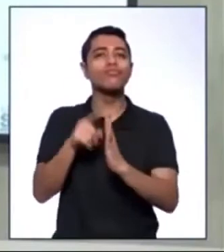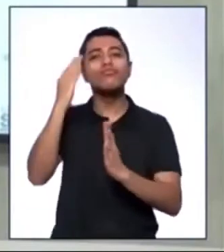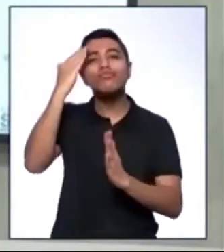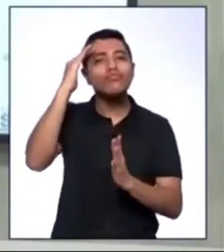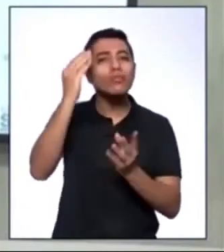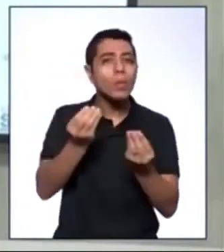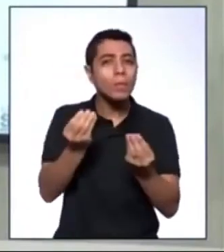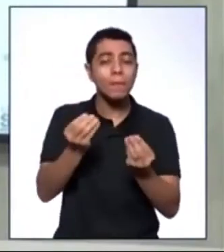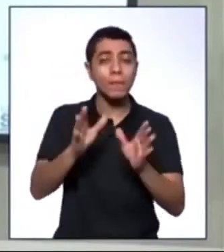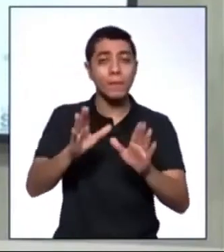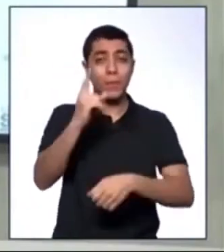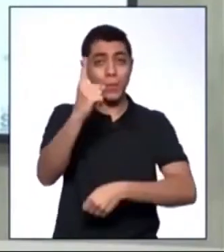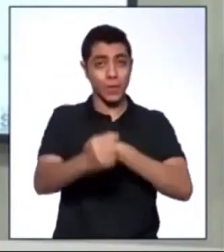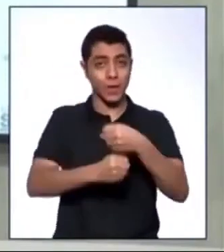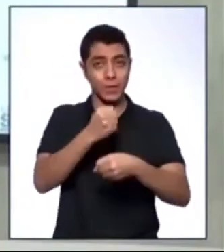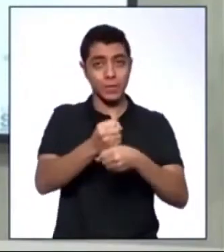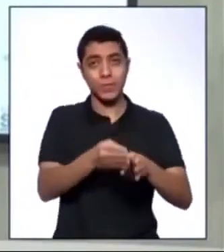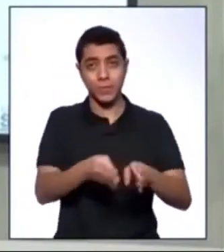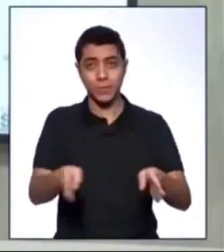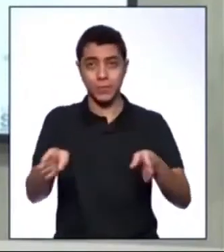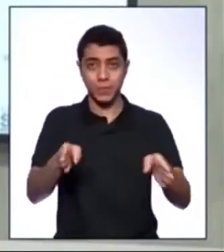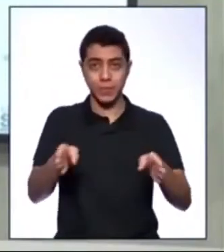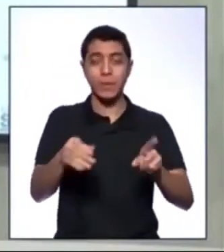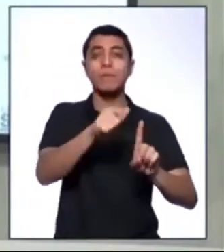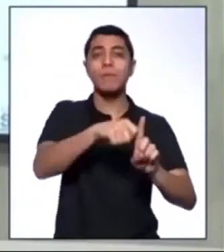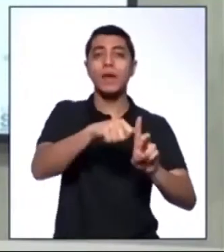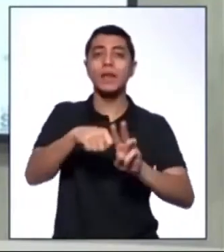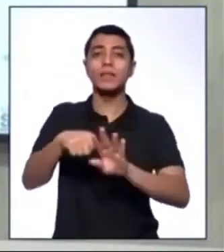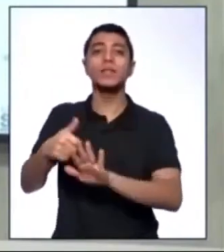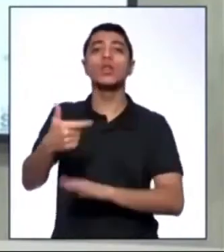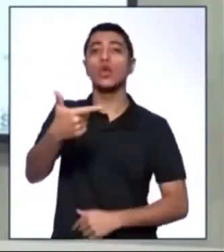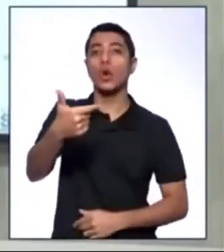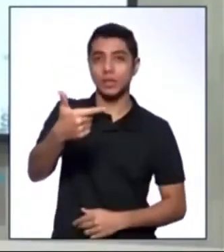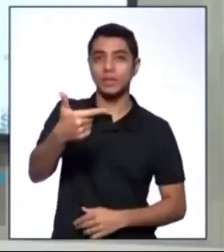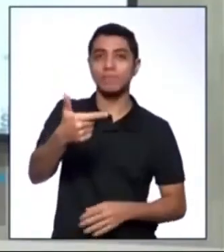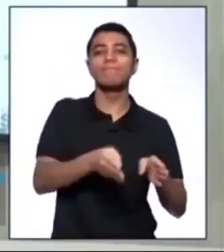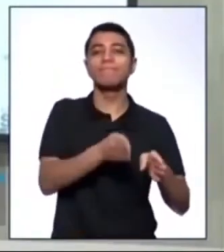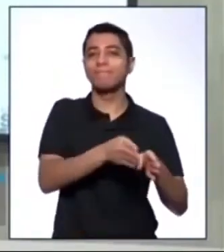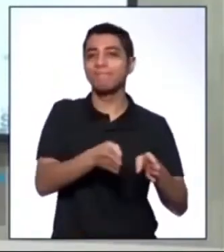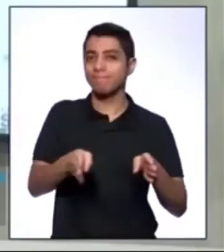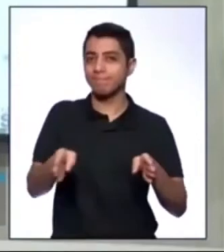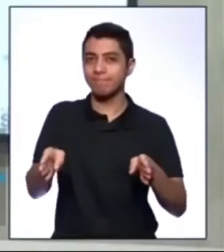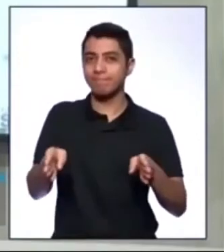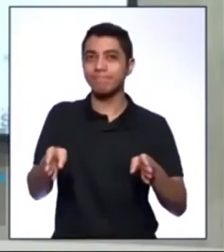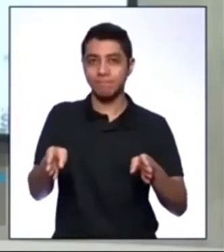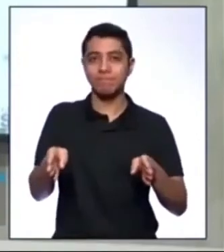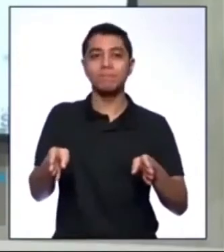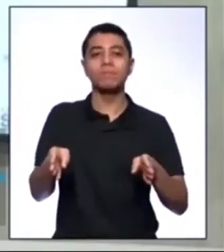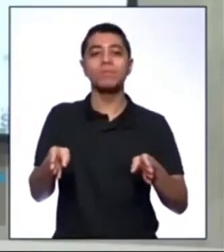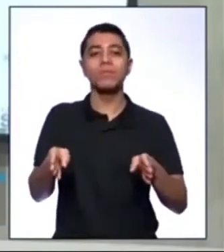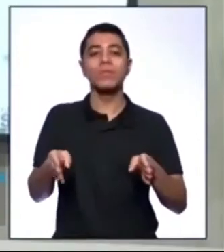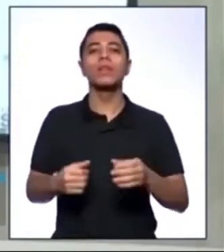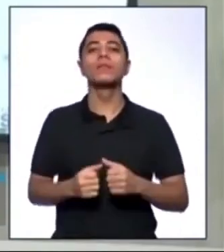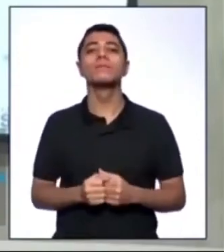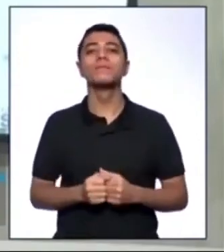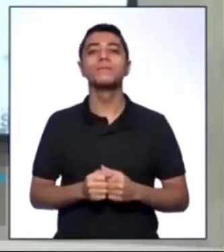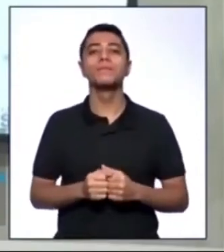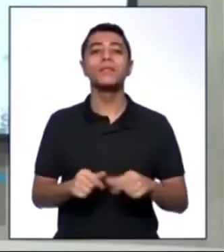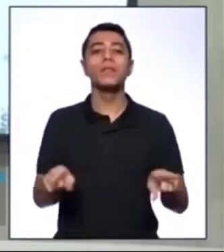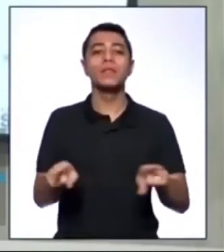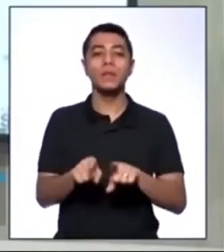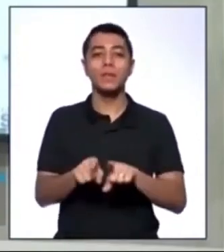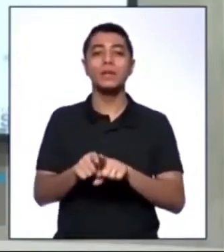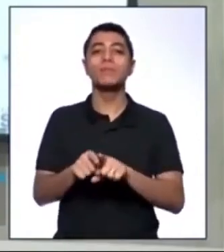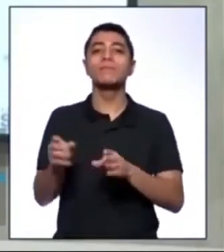janeiro, fevereiro, março, abril, maio, os meses do ano, e duas colunas aqui. Na coluna aqui da direita, nesse caso,